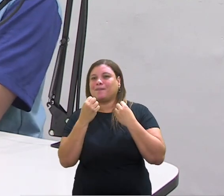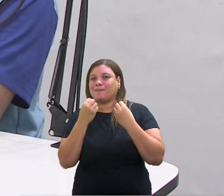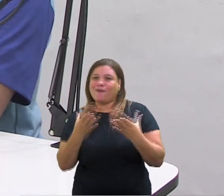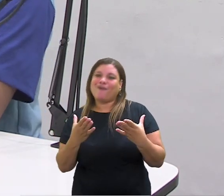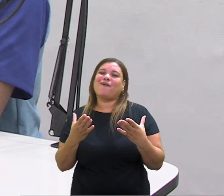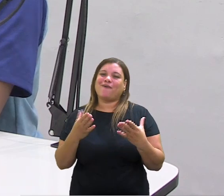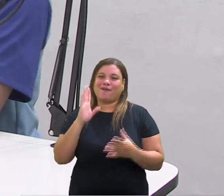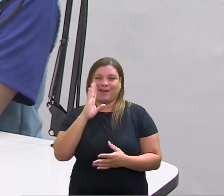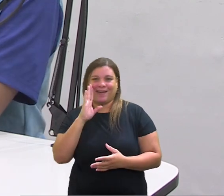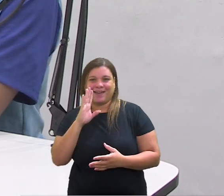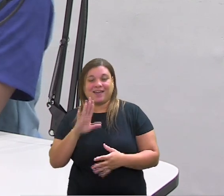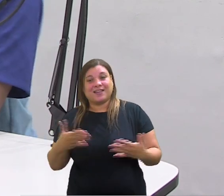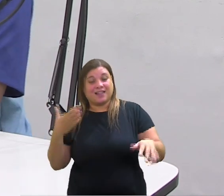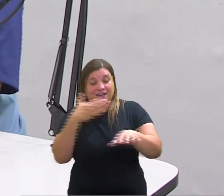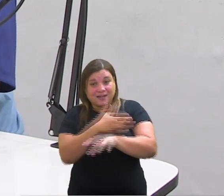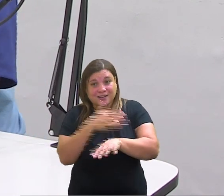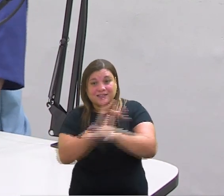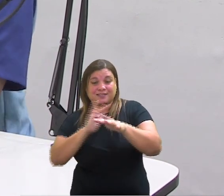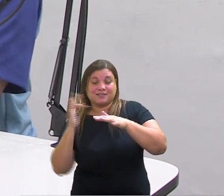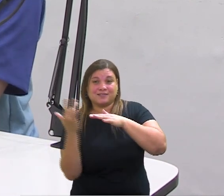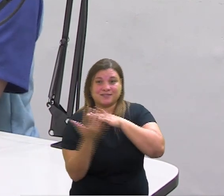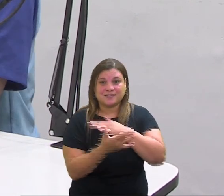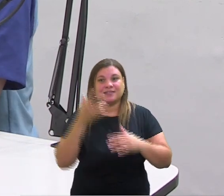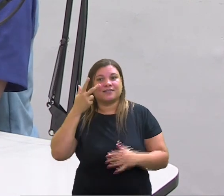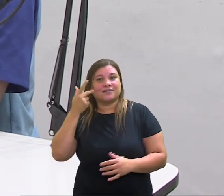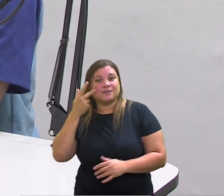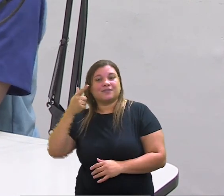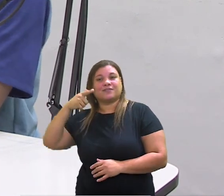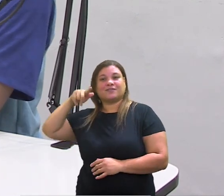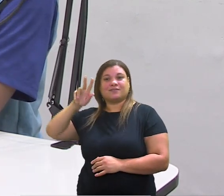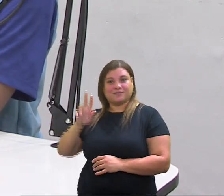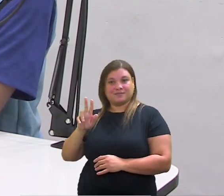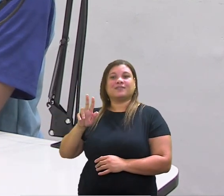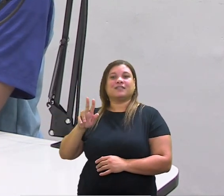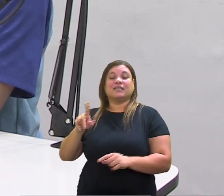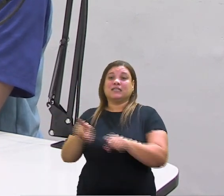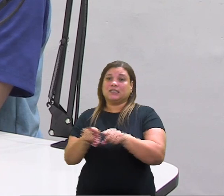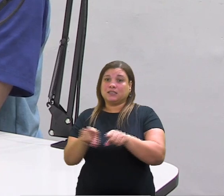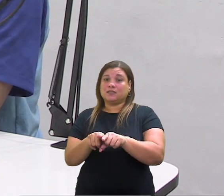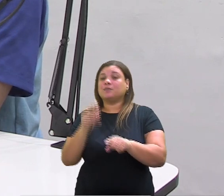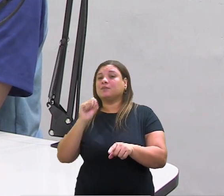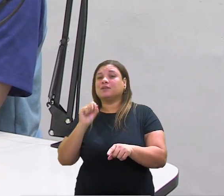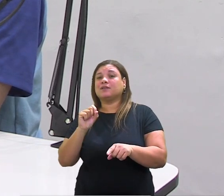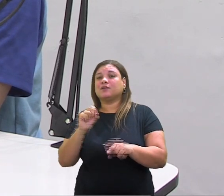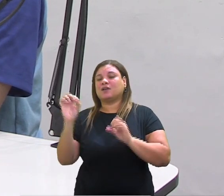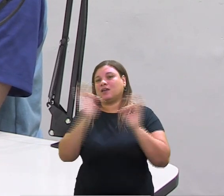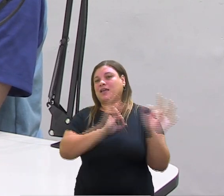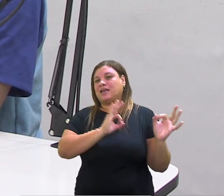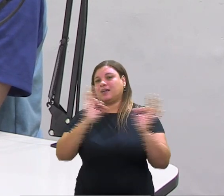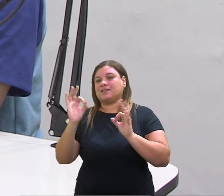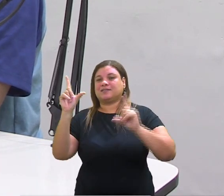nossas redes sociais, SMEDGV. Essa vai para o canal 13.2, tá?